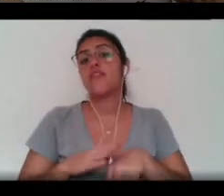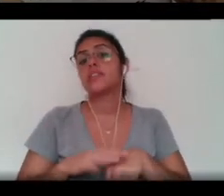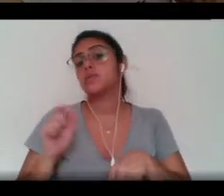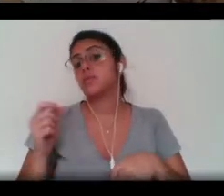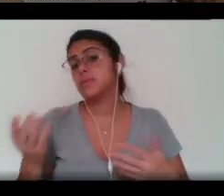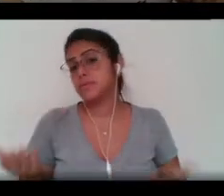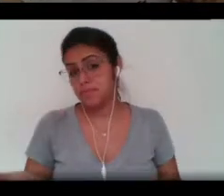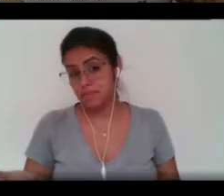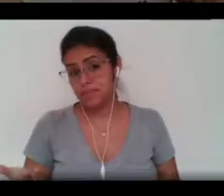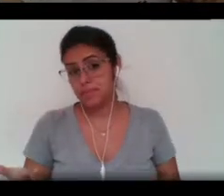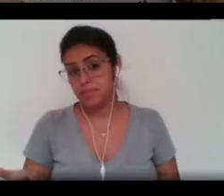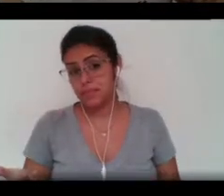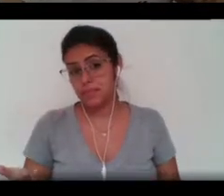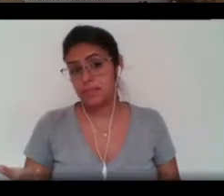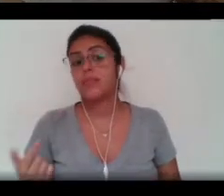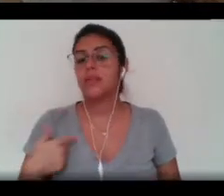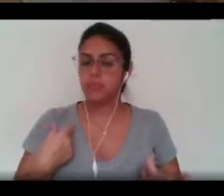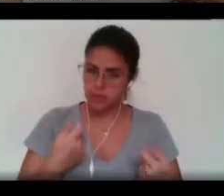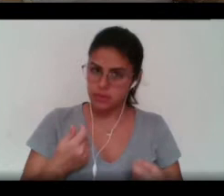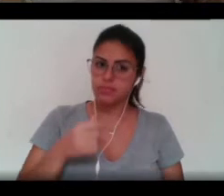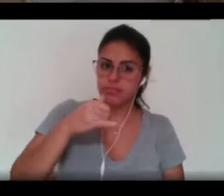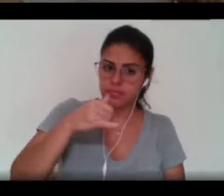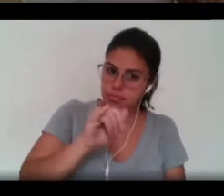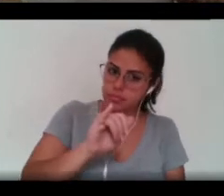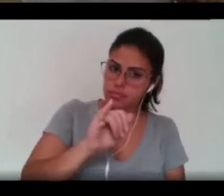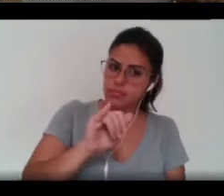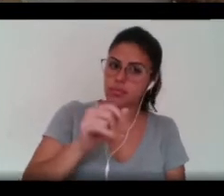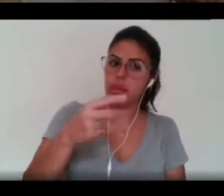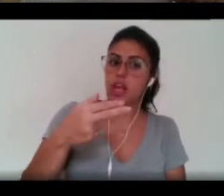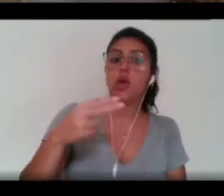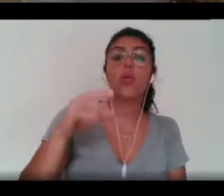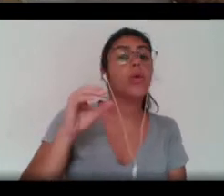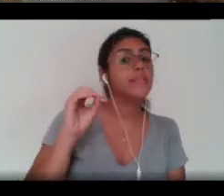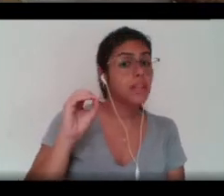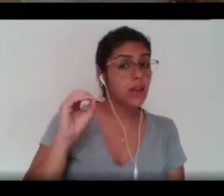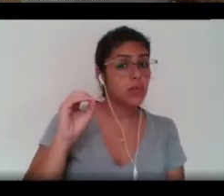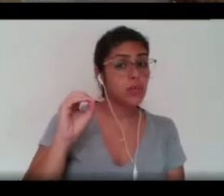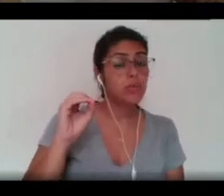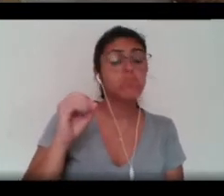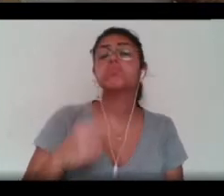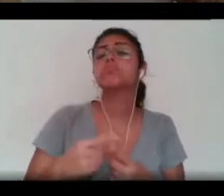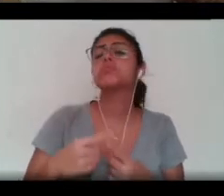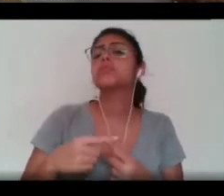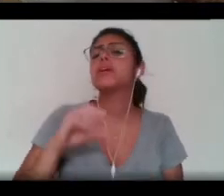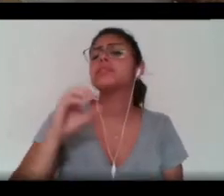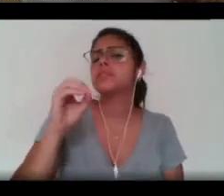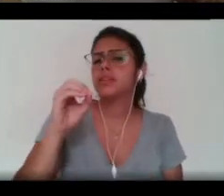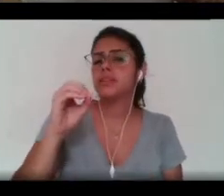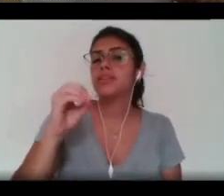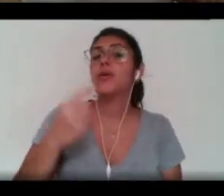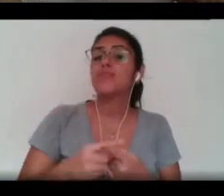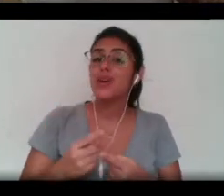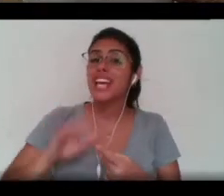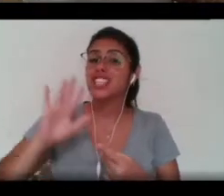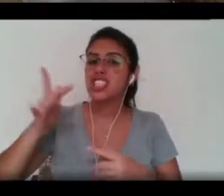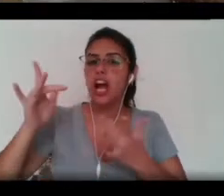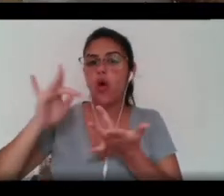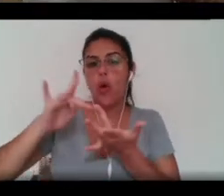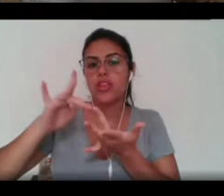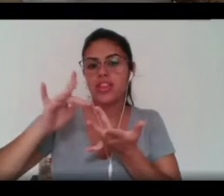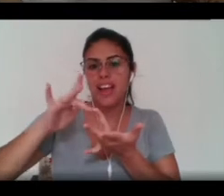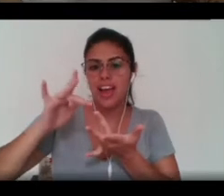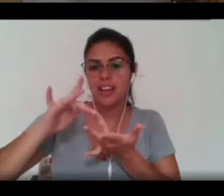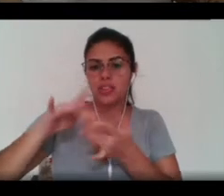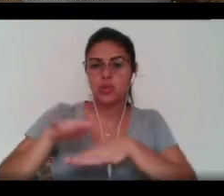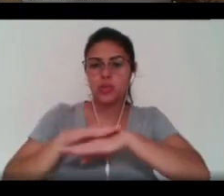Né? E o que eu vou fazer? O que eu vou fazer aqui? Eu vou fazer y igual a 0. Porque em y